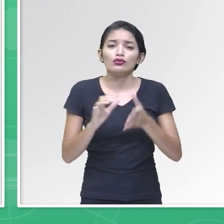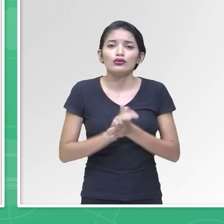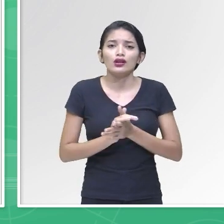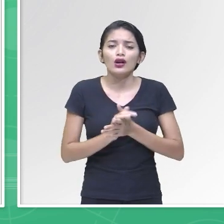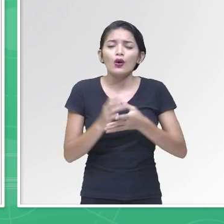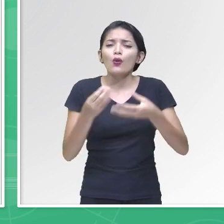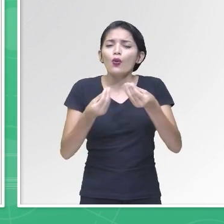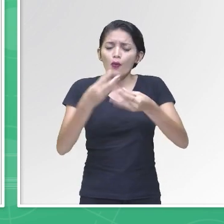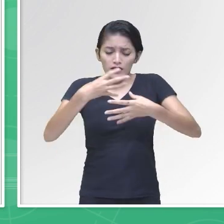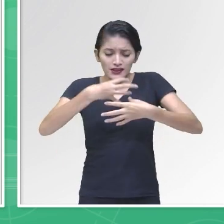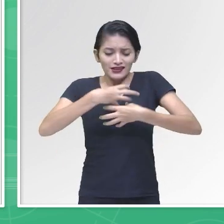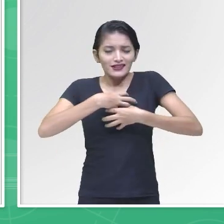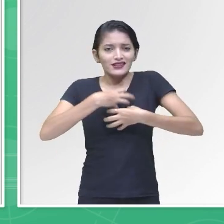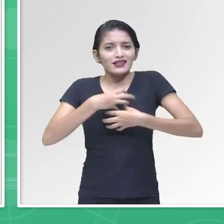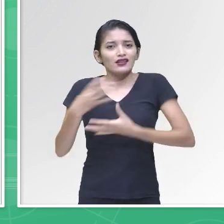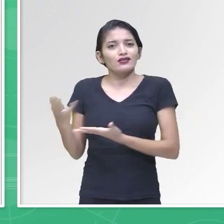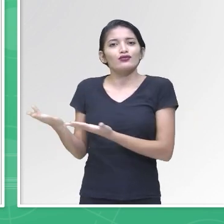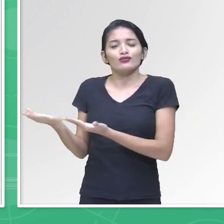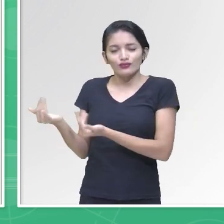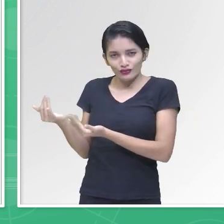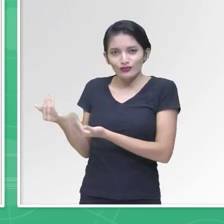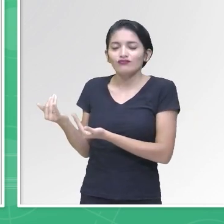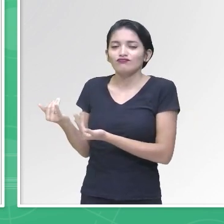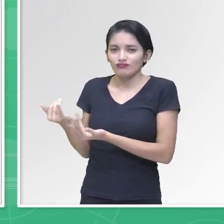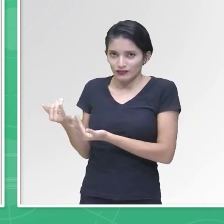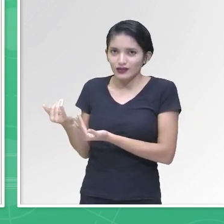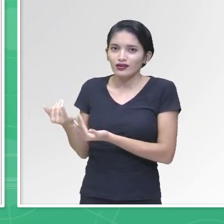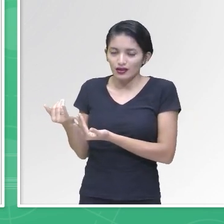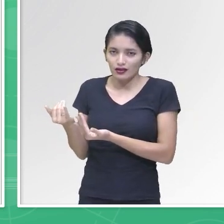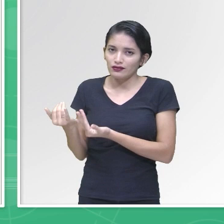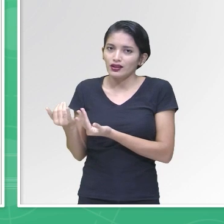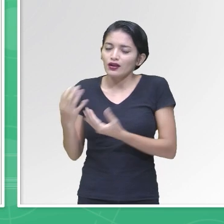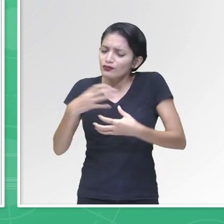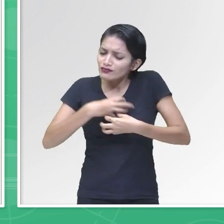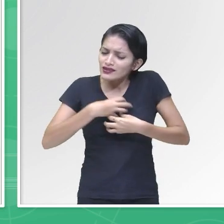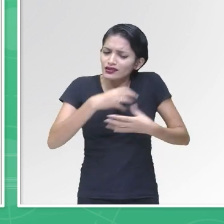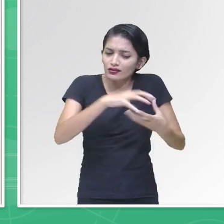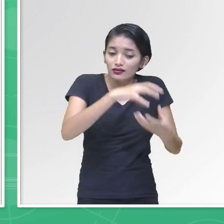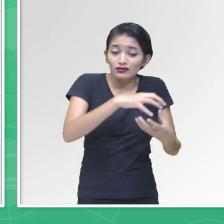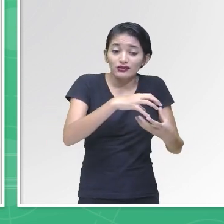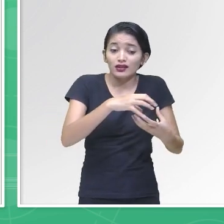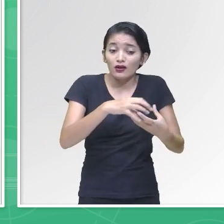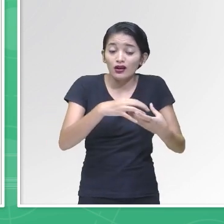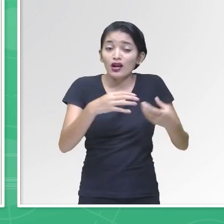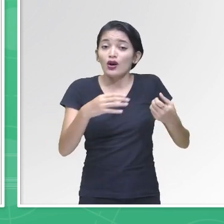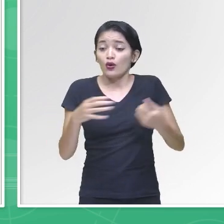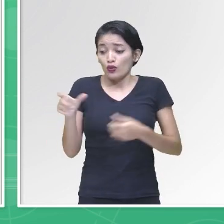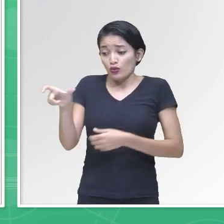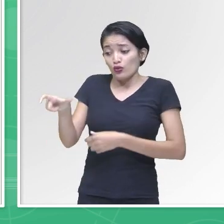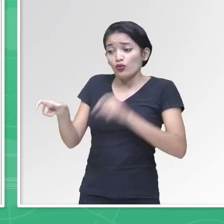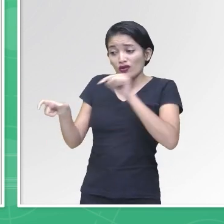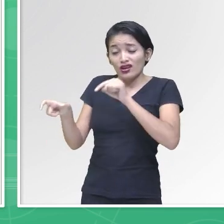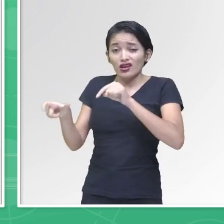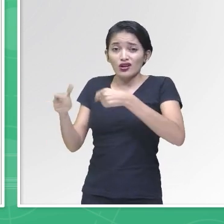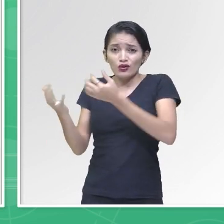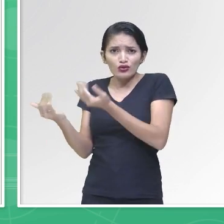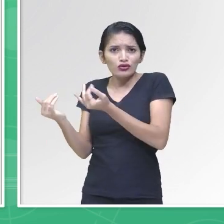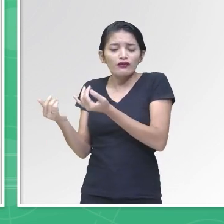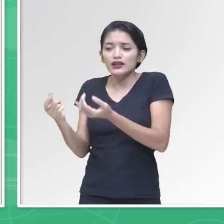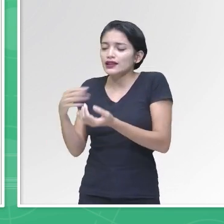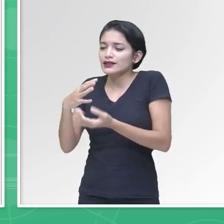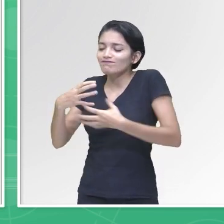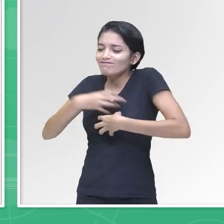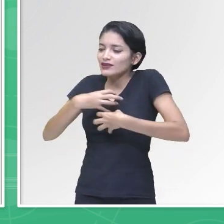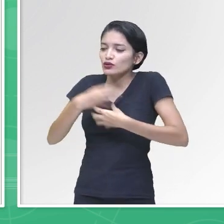do jovem, do indivíduo, como adulto. Ele tem que se identificar como adulto, senão